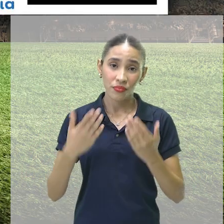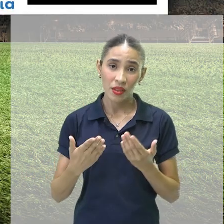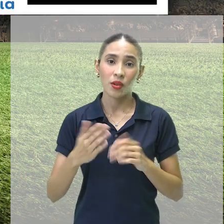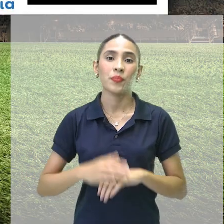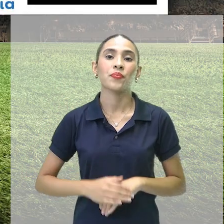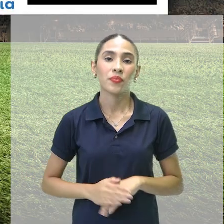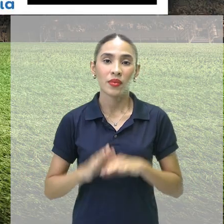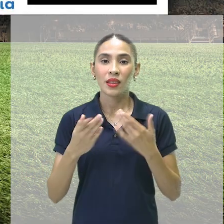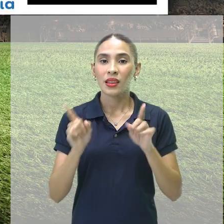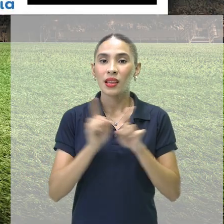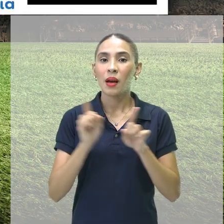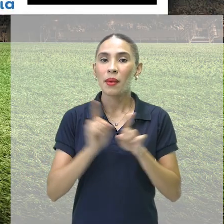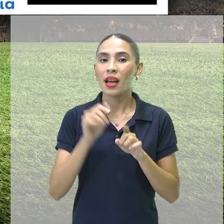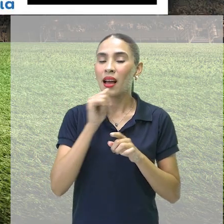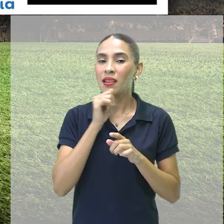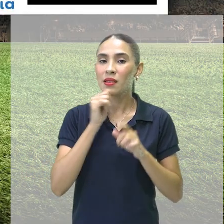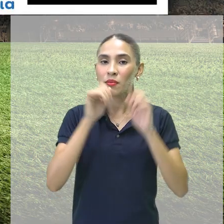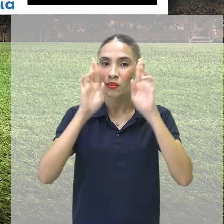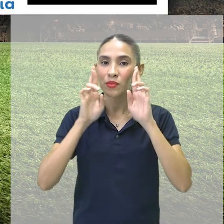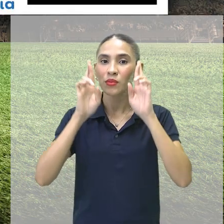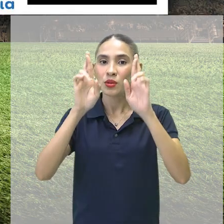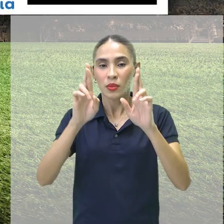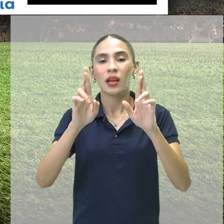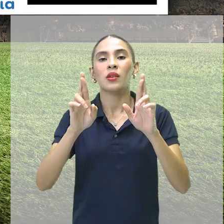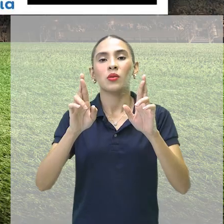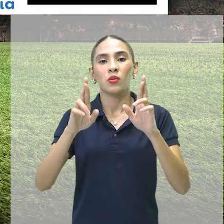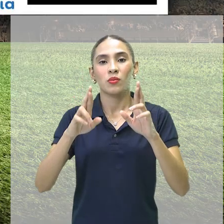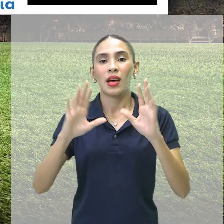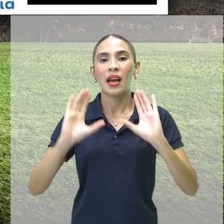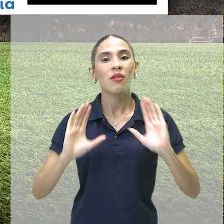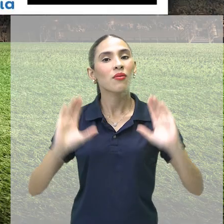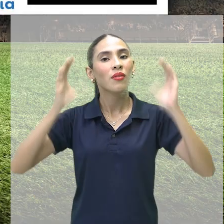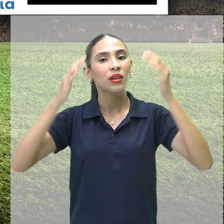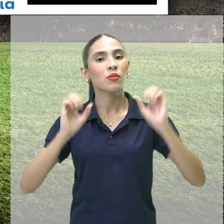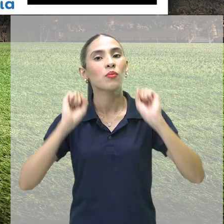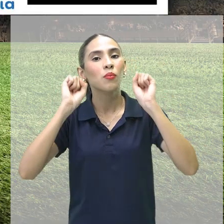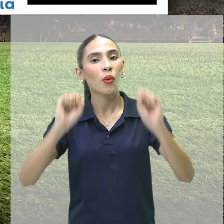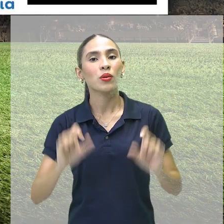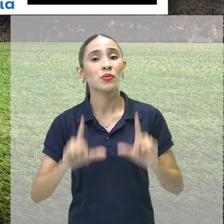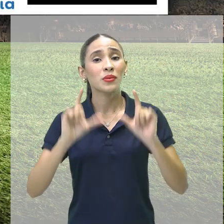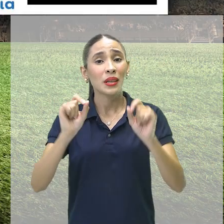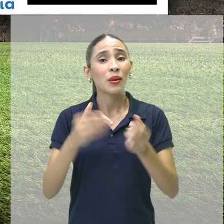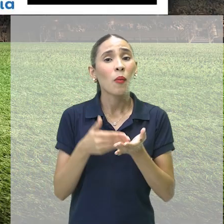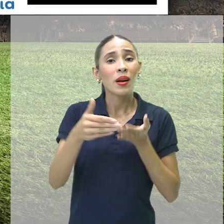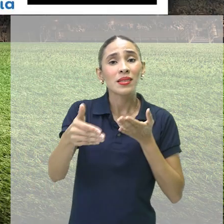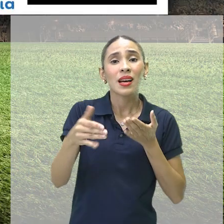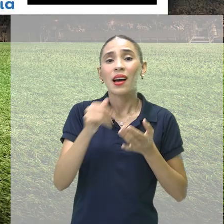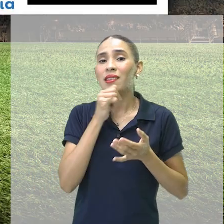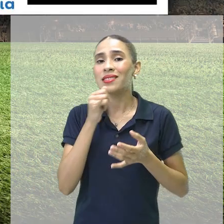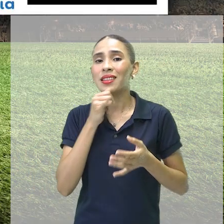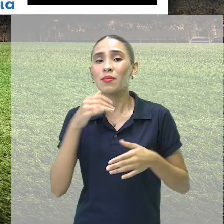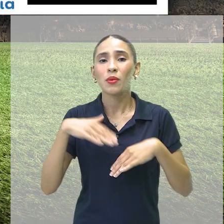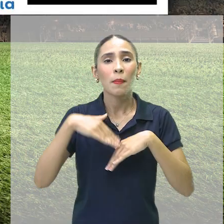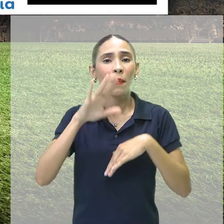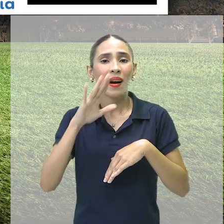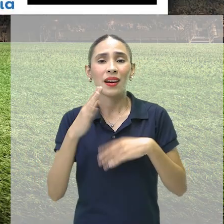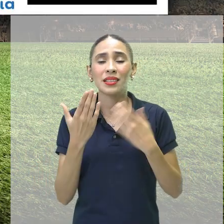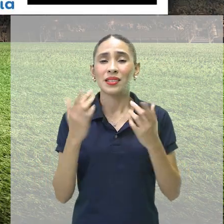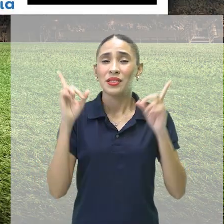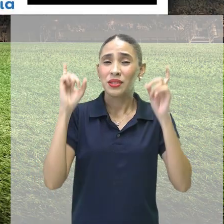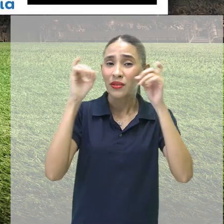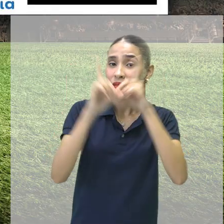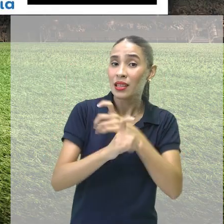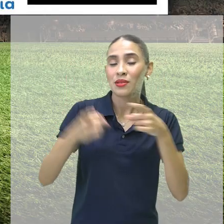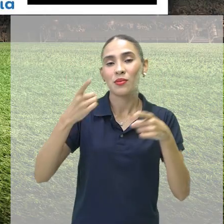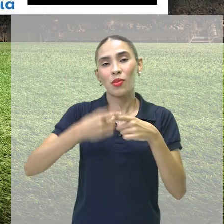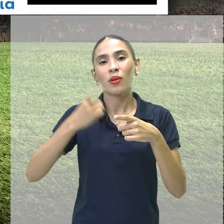questão da aderência do público, né, nesses eventos pode começar a ficar ali mais escasso, justamente por conta